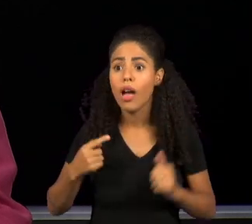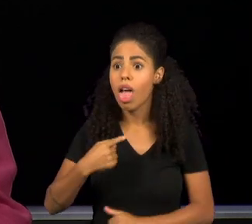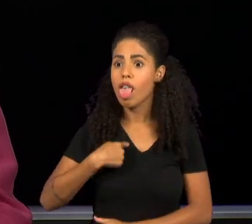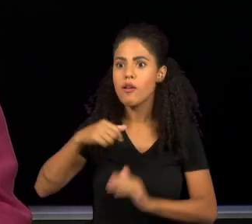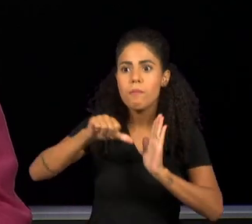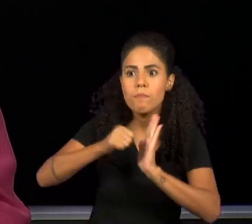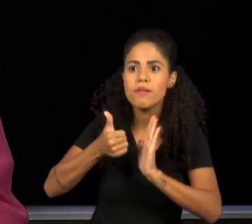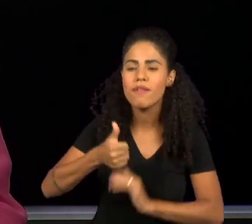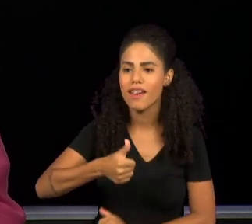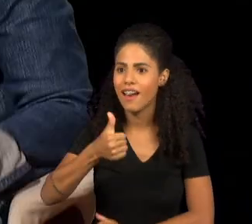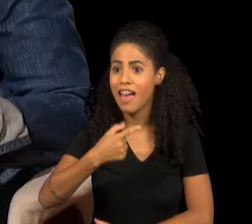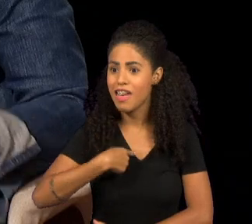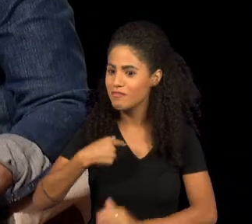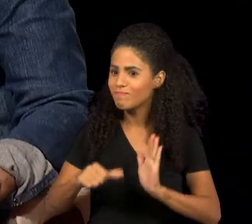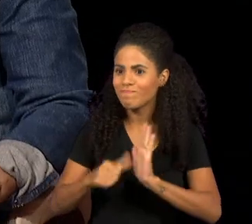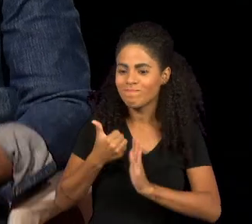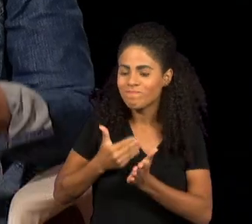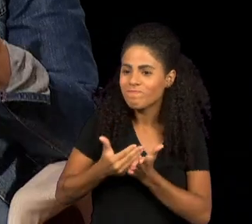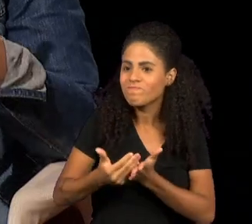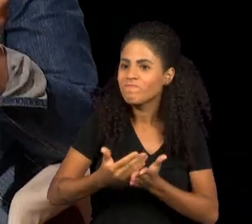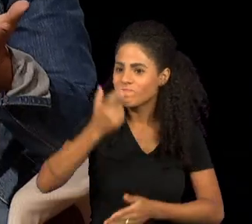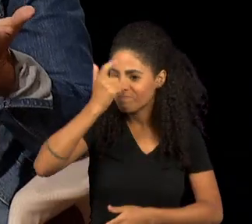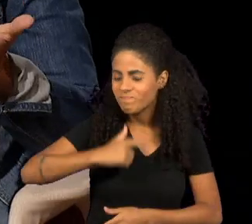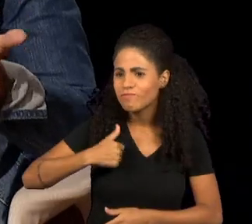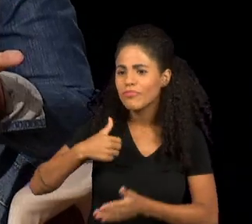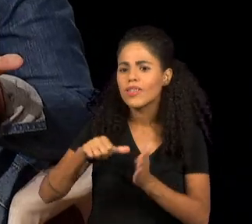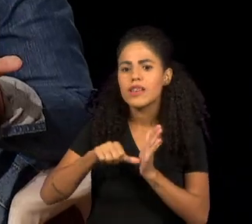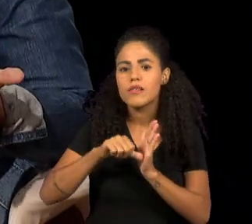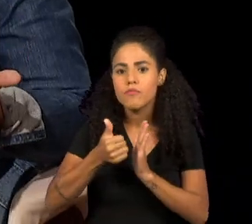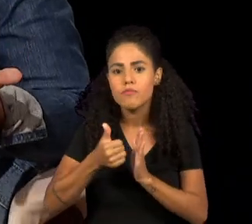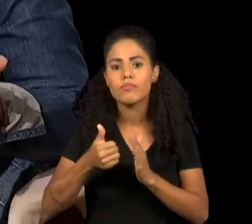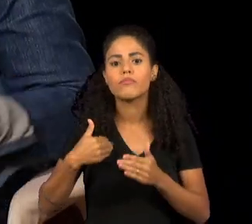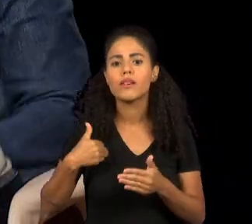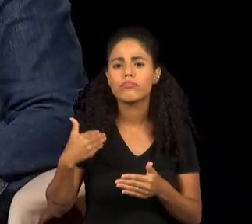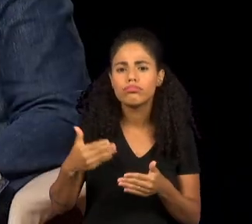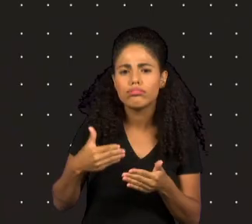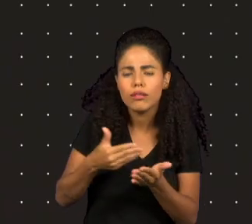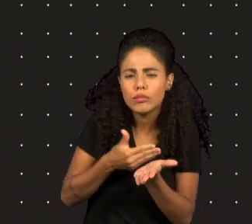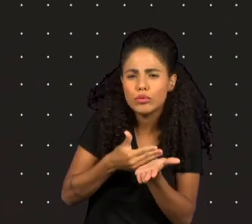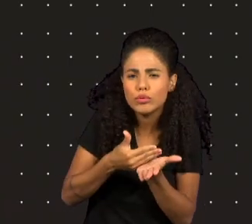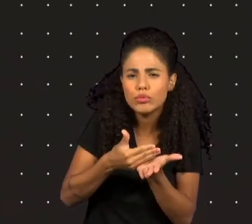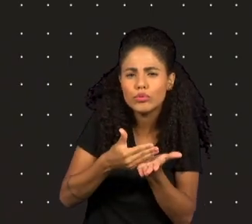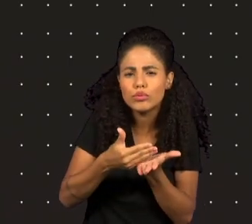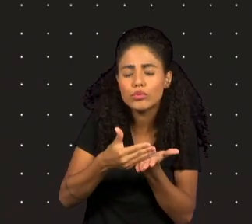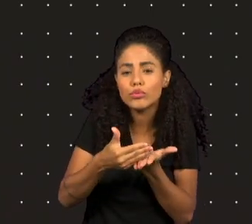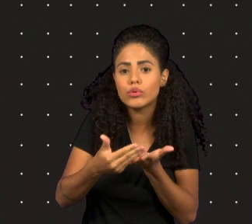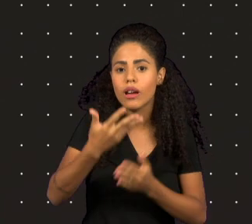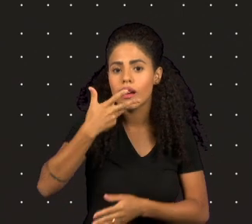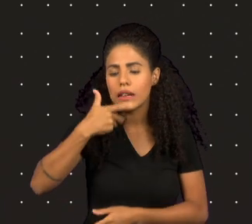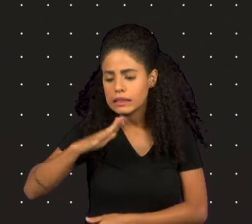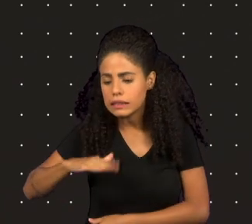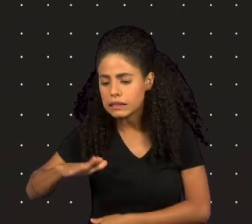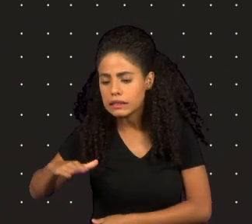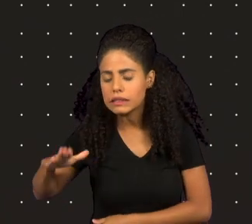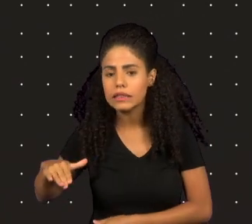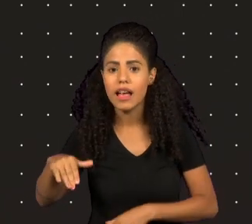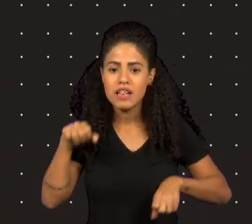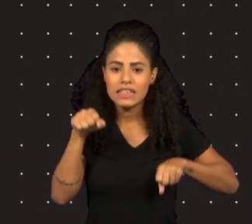família. ovelha negra. Começou comigo, começou muito cedo, né? Porque, assim, a minha infância era andar de bicicleta